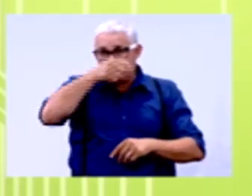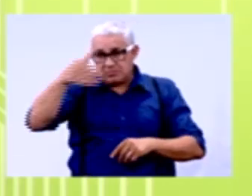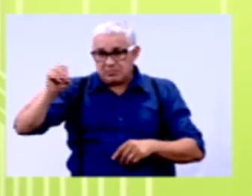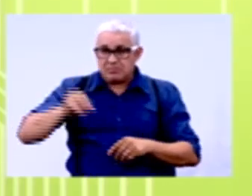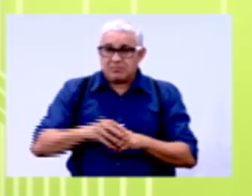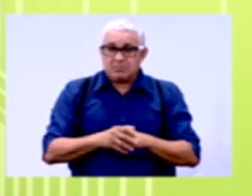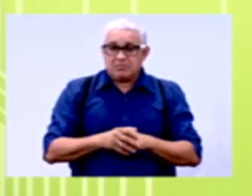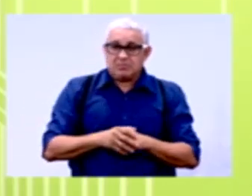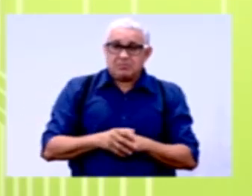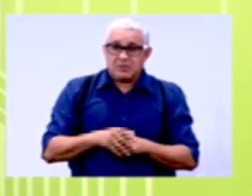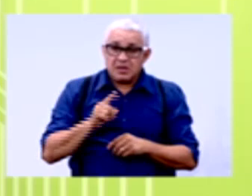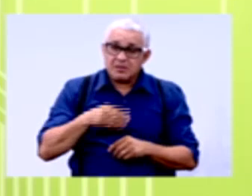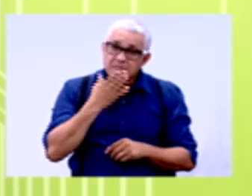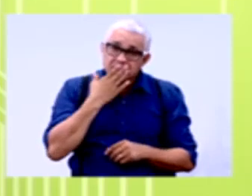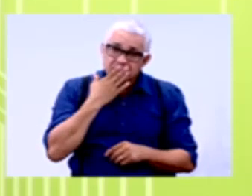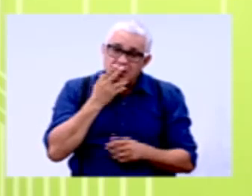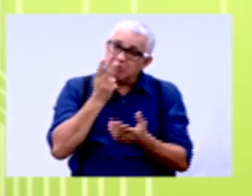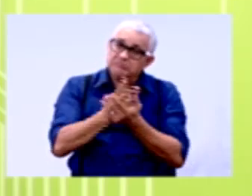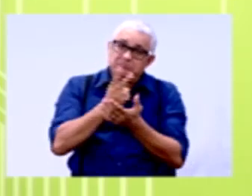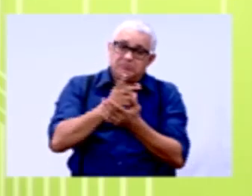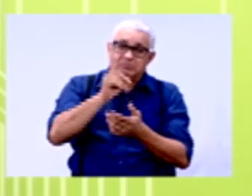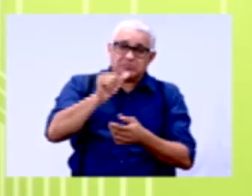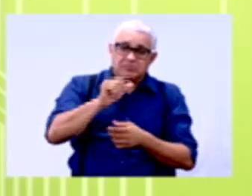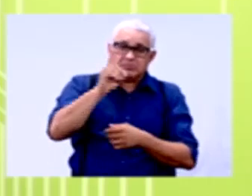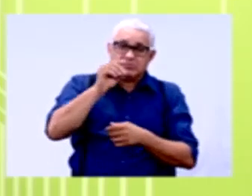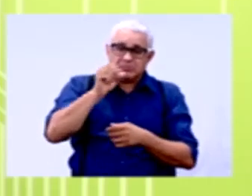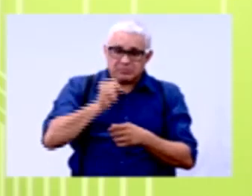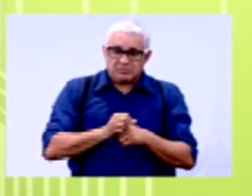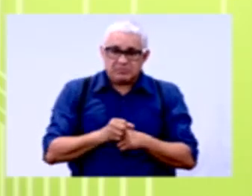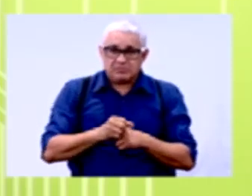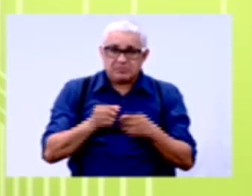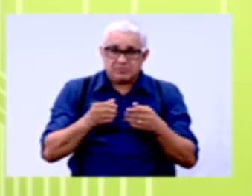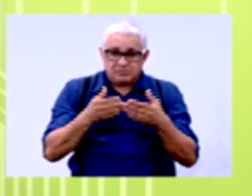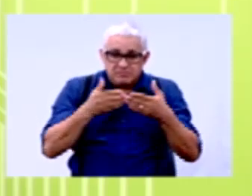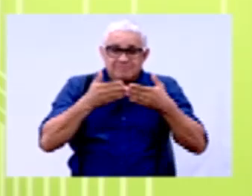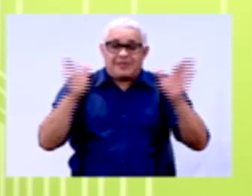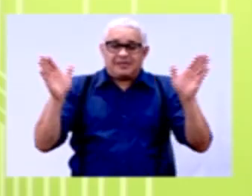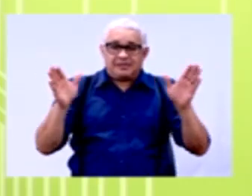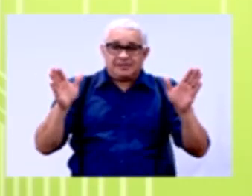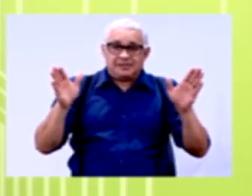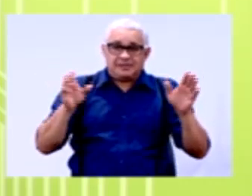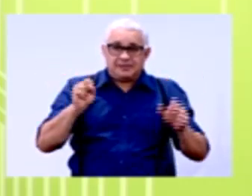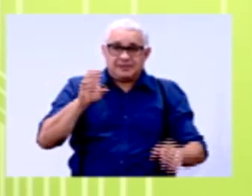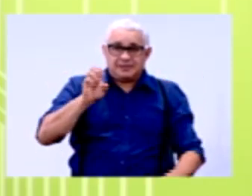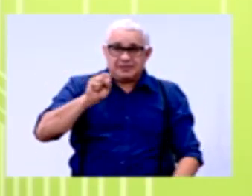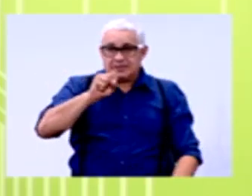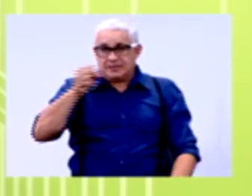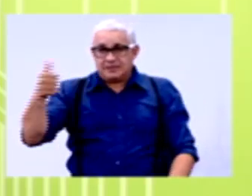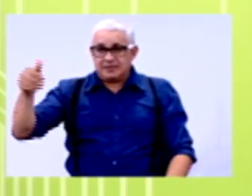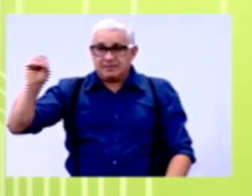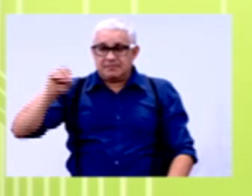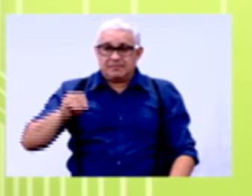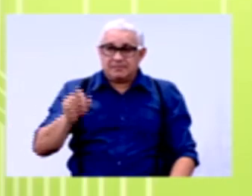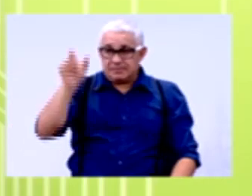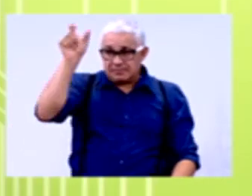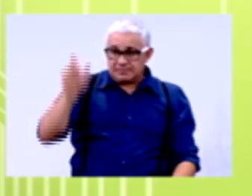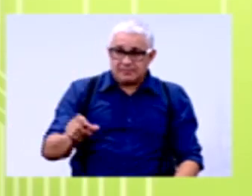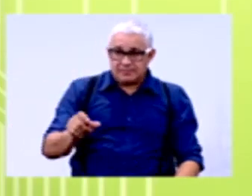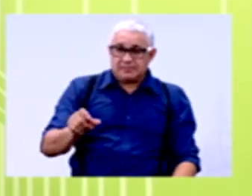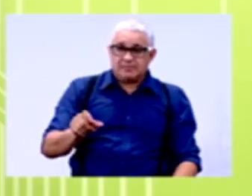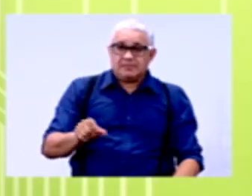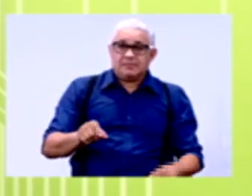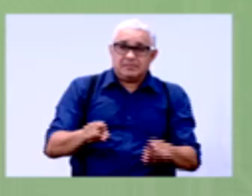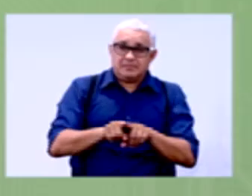formato, né, é manter dados ali no momento em que se abre essa sessão do cliente com o servidor.